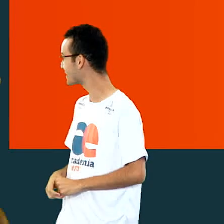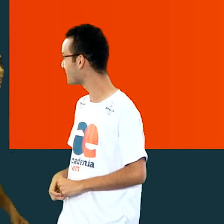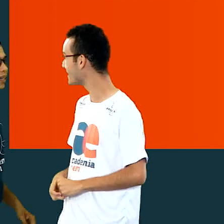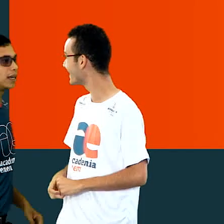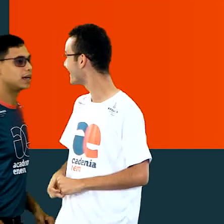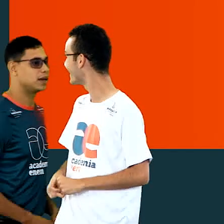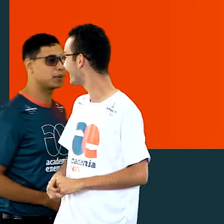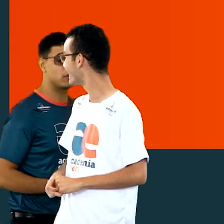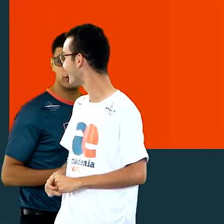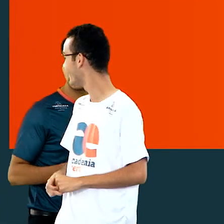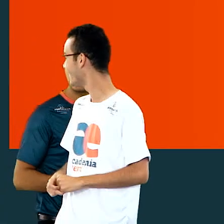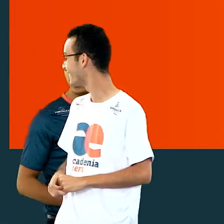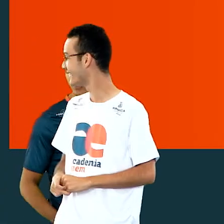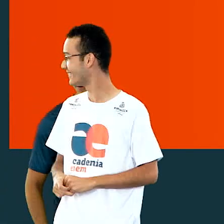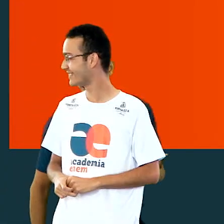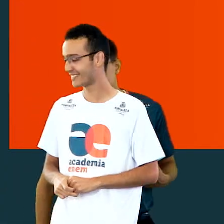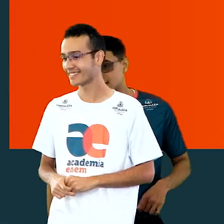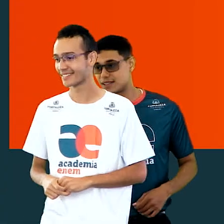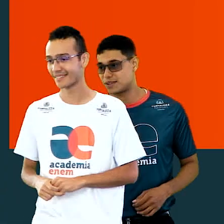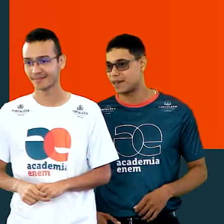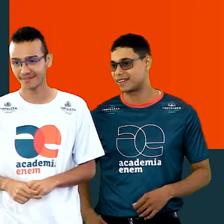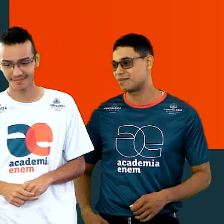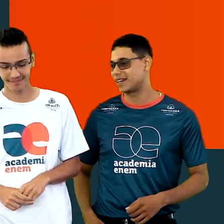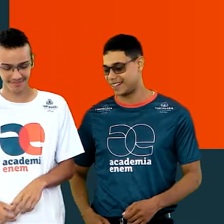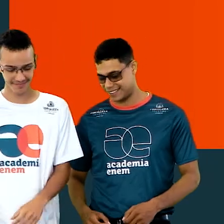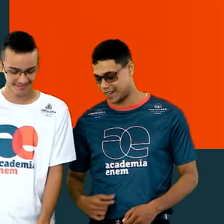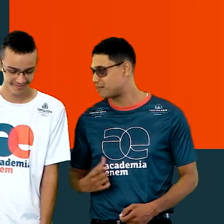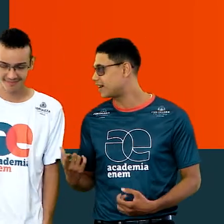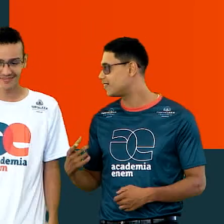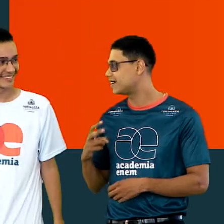Peraí, deixa eu ir que eu não estou escutando não.